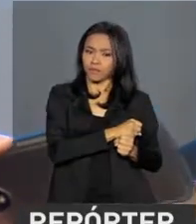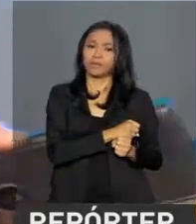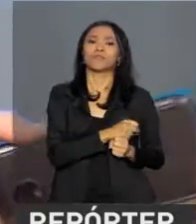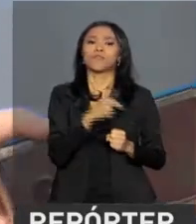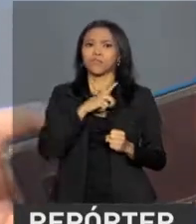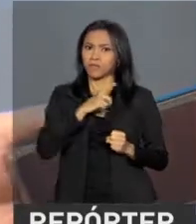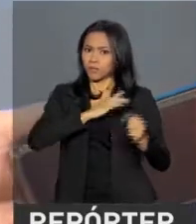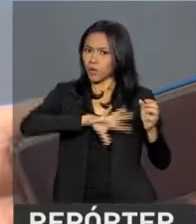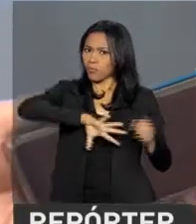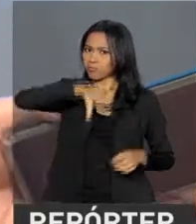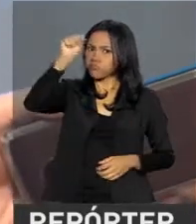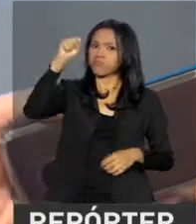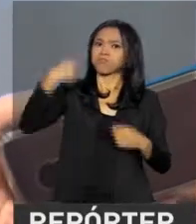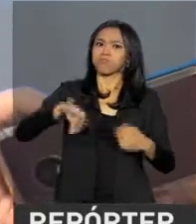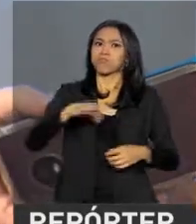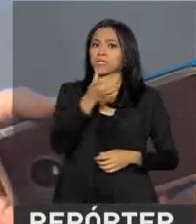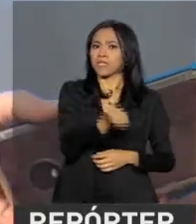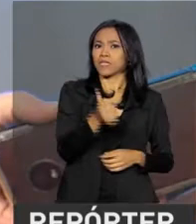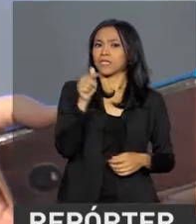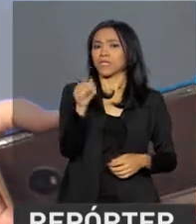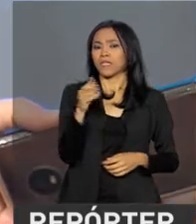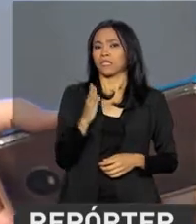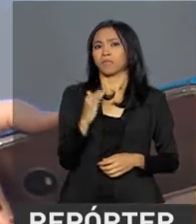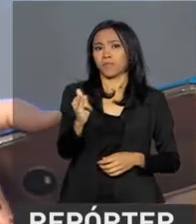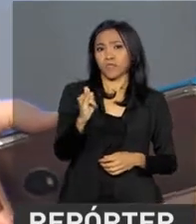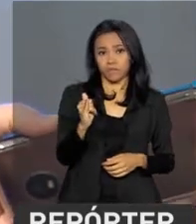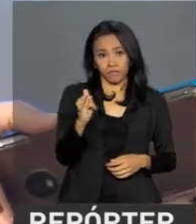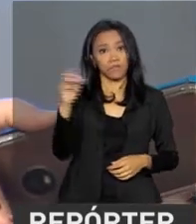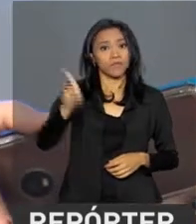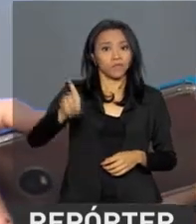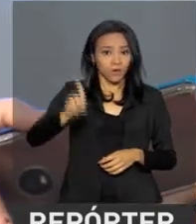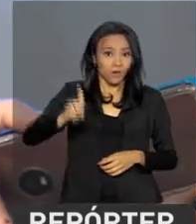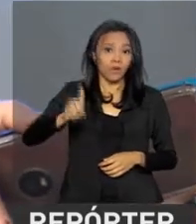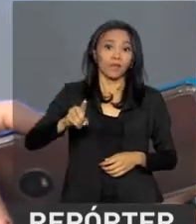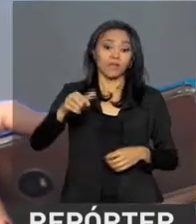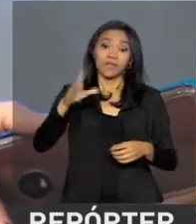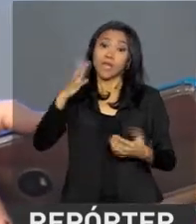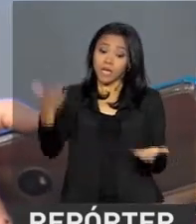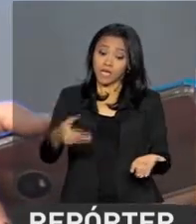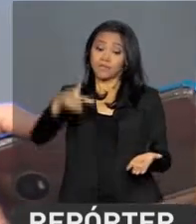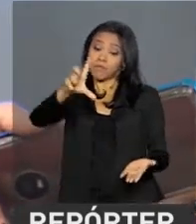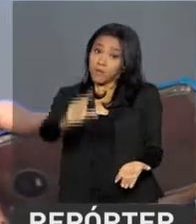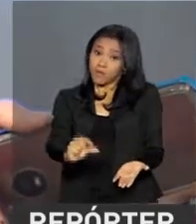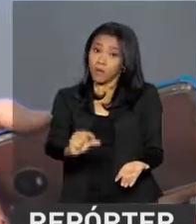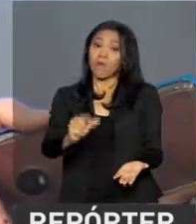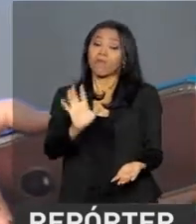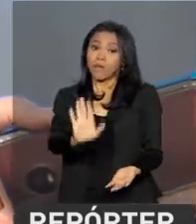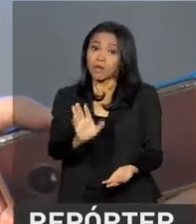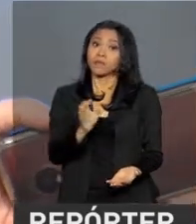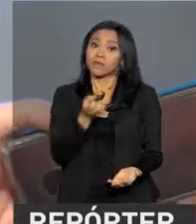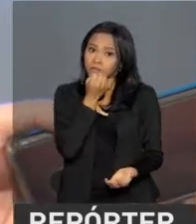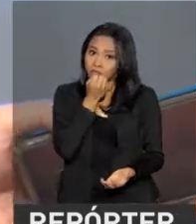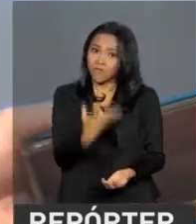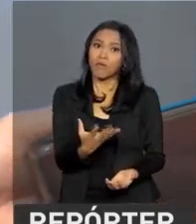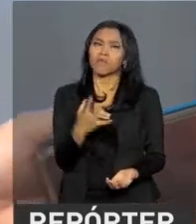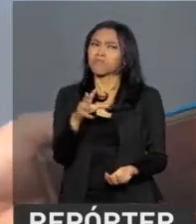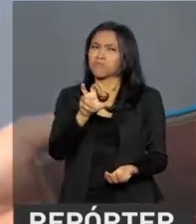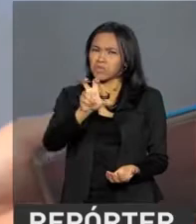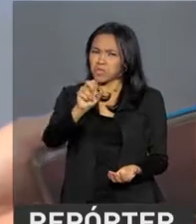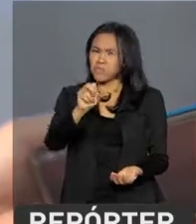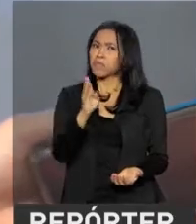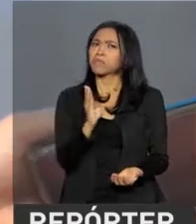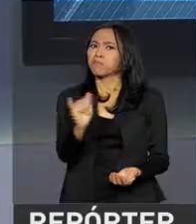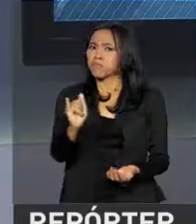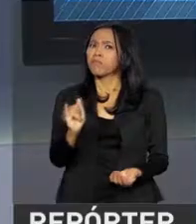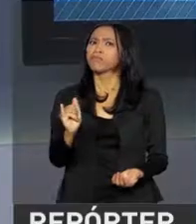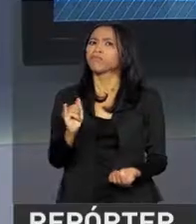passado de 67 bilhões de dólares esperamos é um saldo menor esse ano mais ainda expressivo na casa dos 50 bilhões